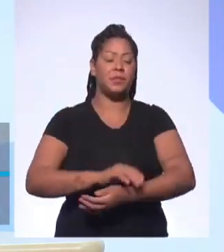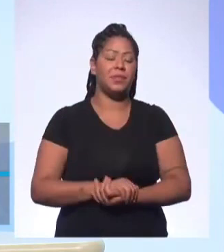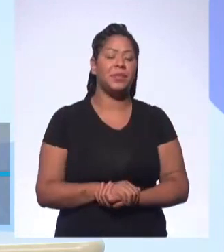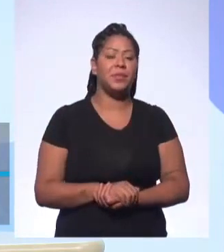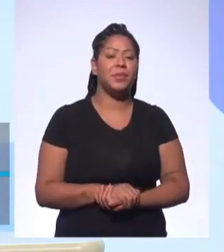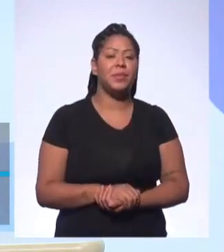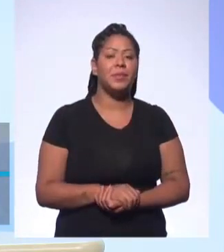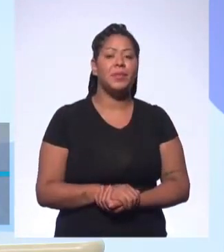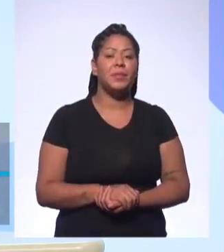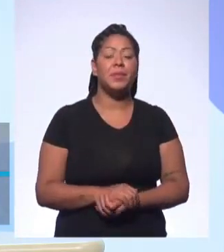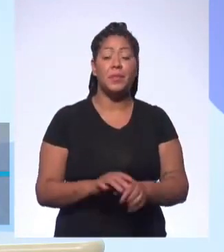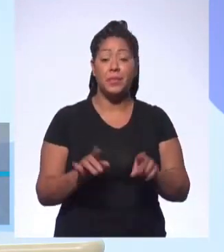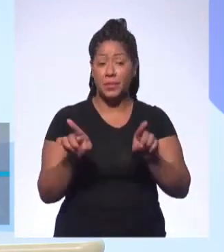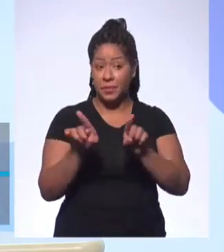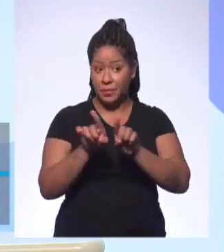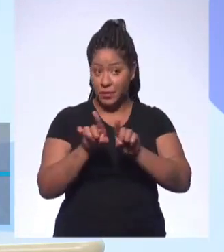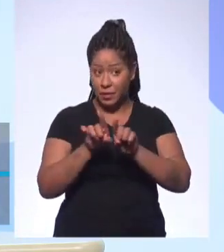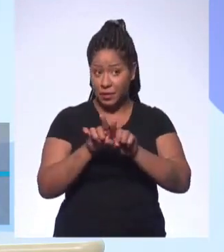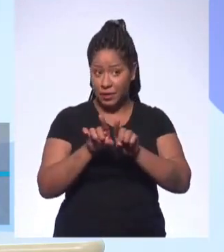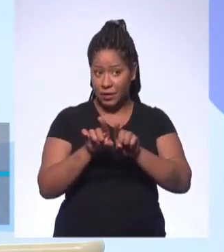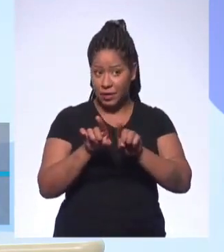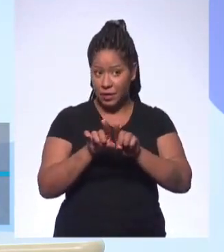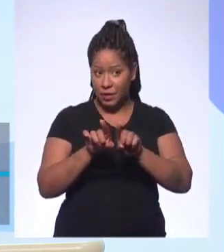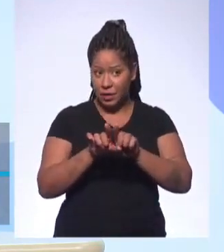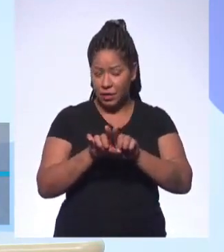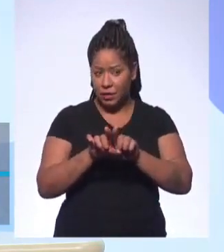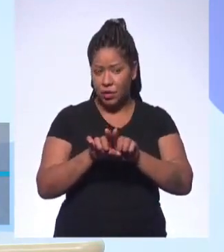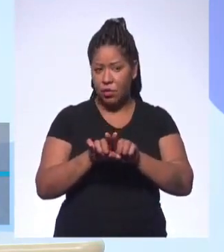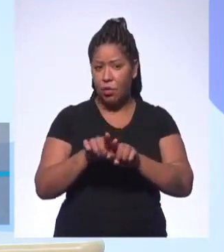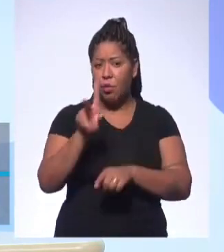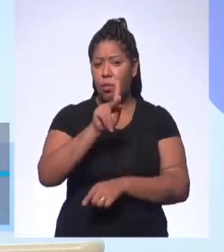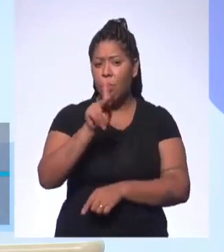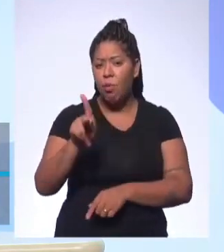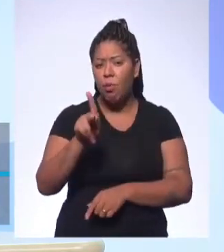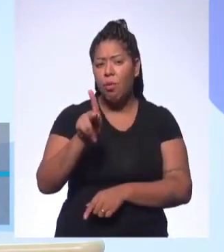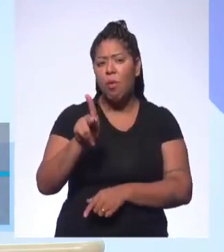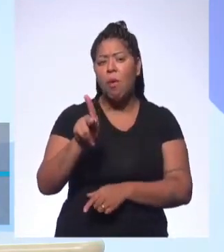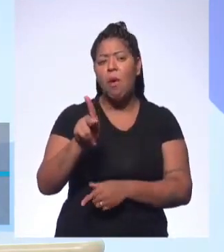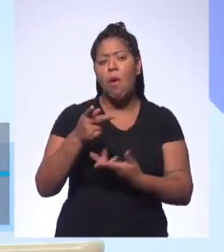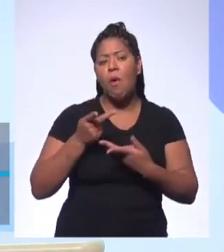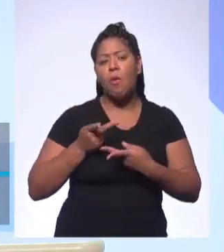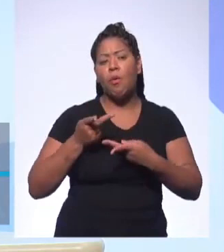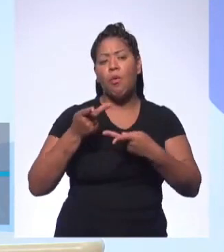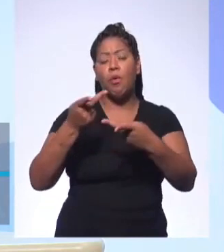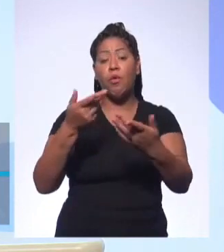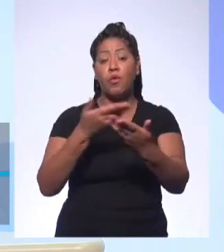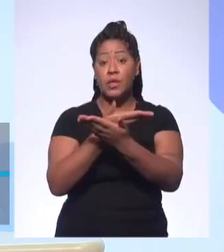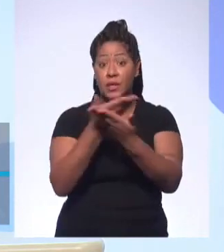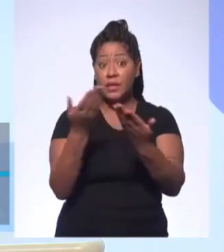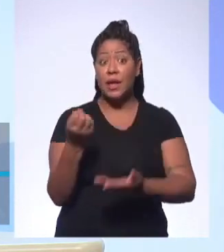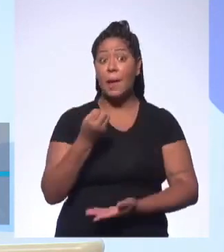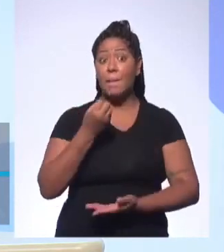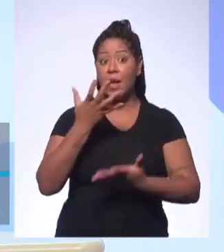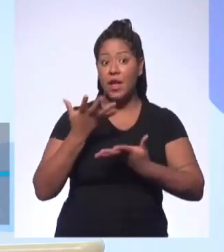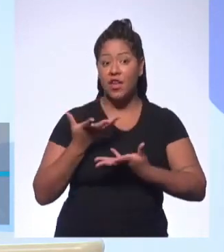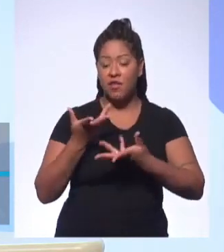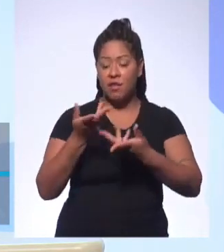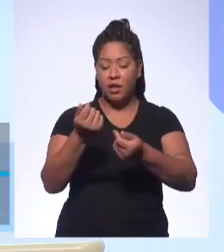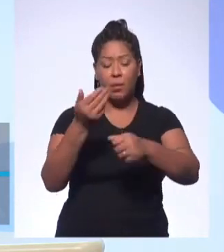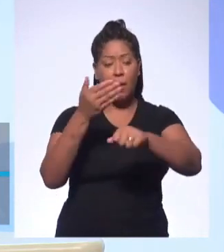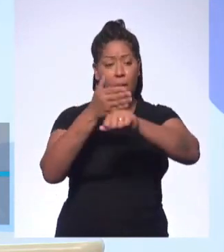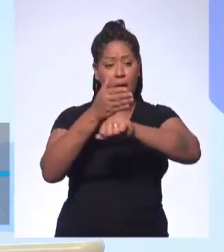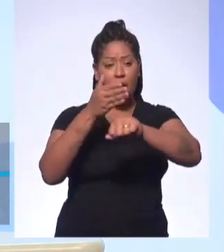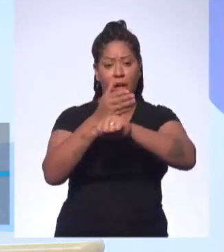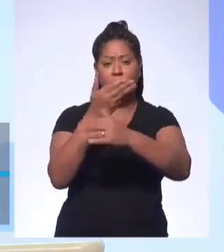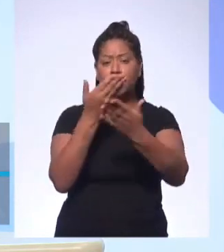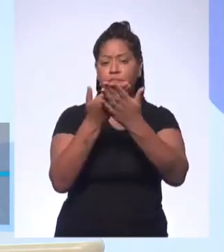E também quero deixar aí sempre o convite estendido aos professores que estão sempre bem-vindos aí a participar da nossa aula, participar aí